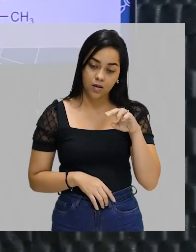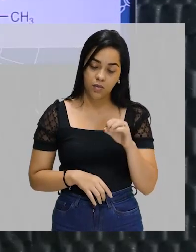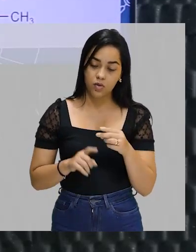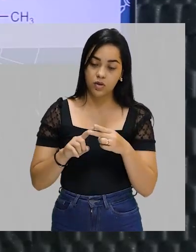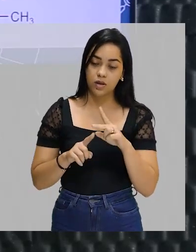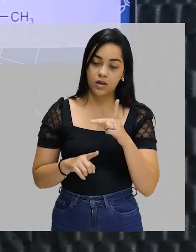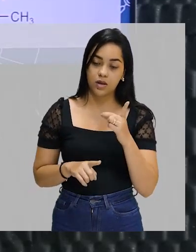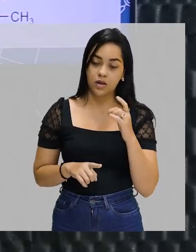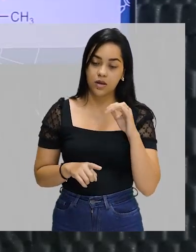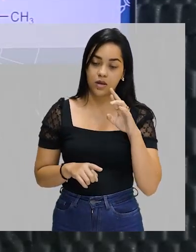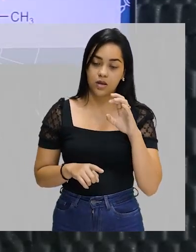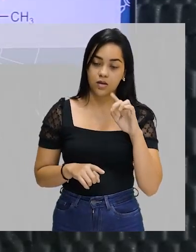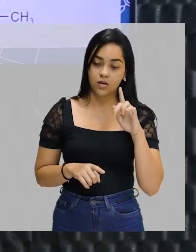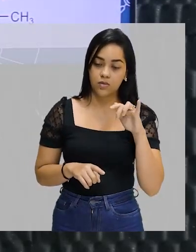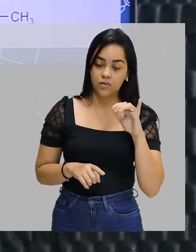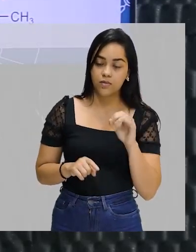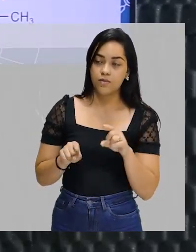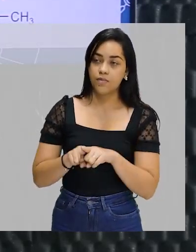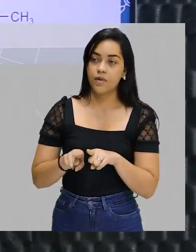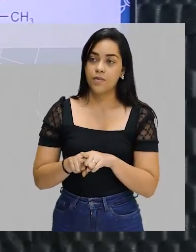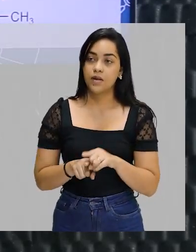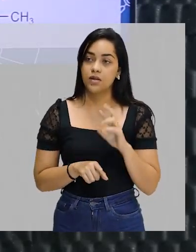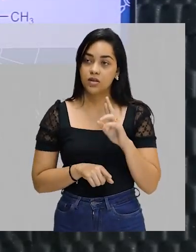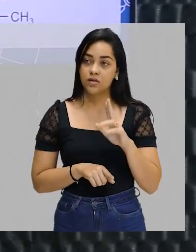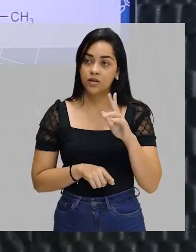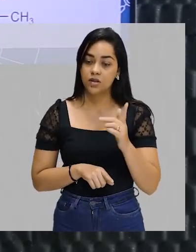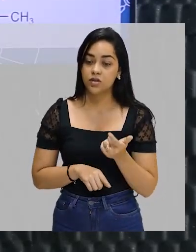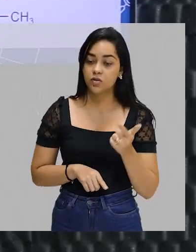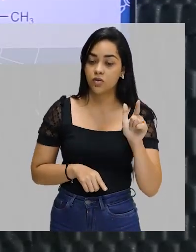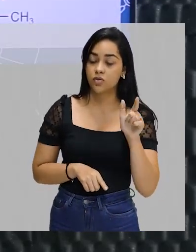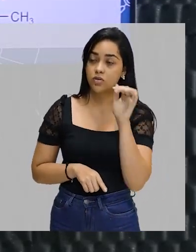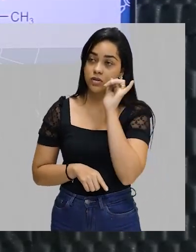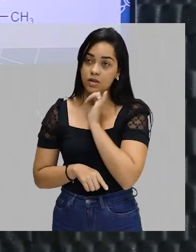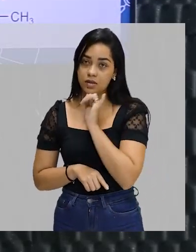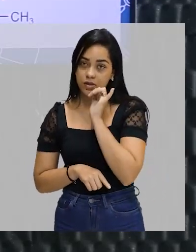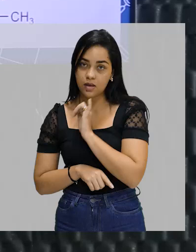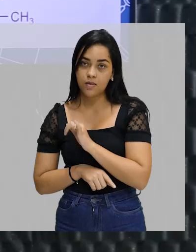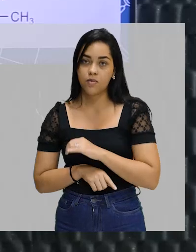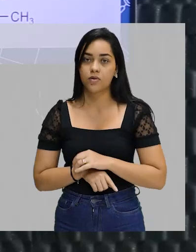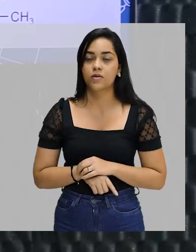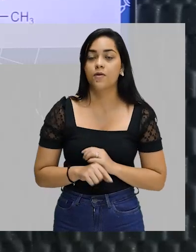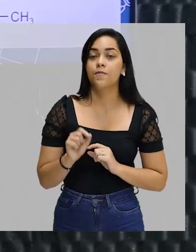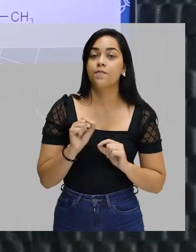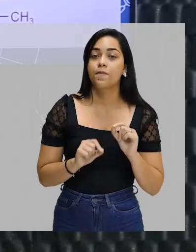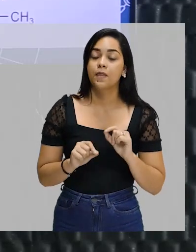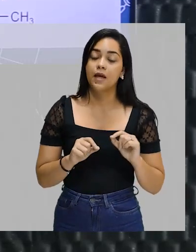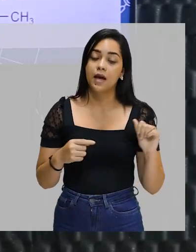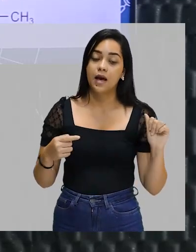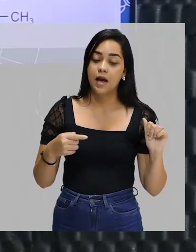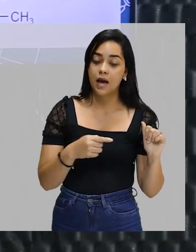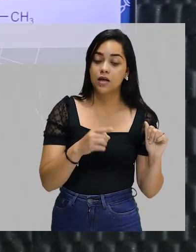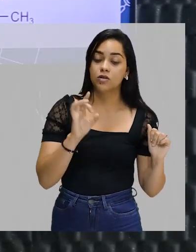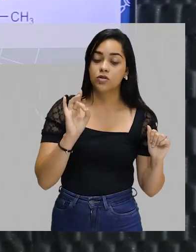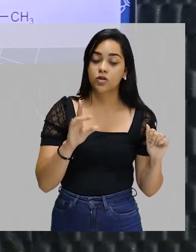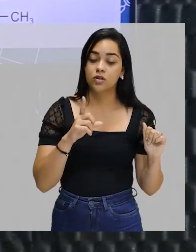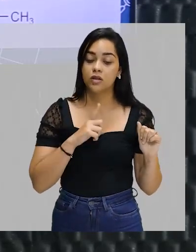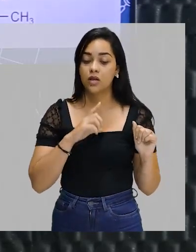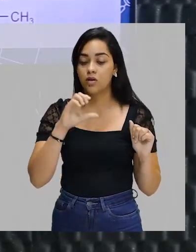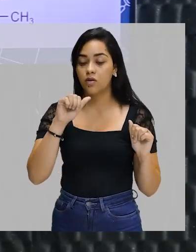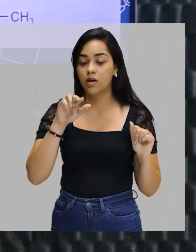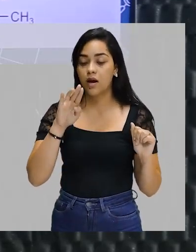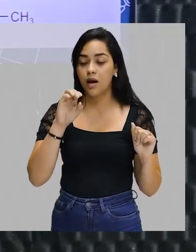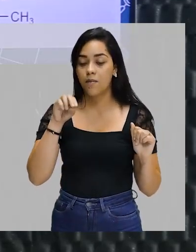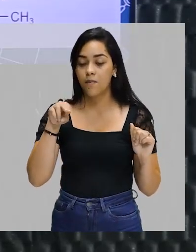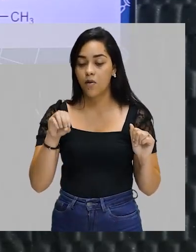hidrogênio, ok? Diferentemente dos outros exemplos, no exemplo A, eu só tenho carbono